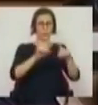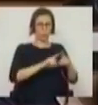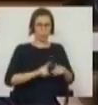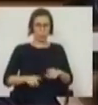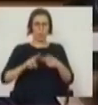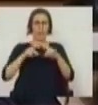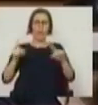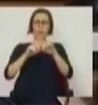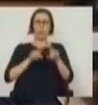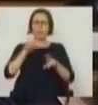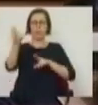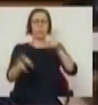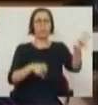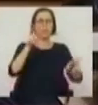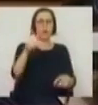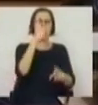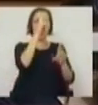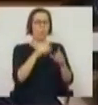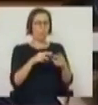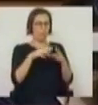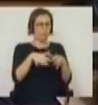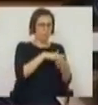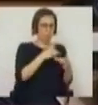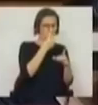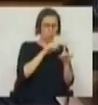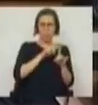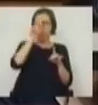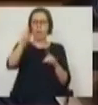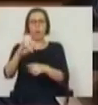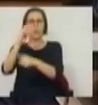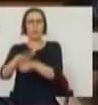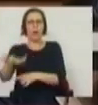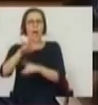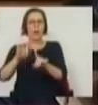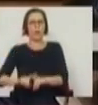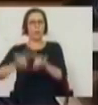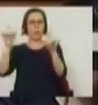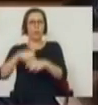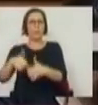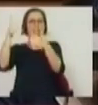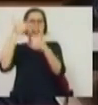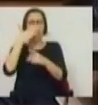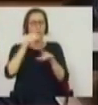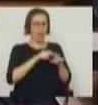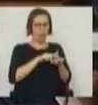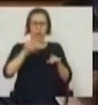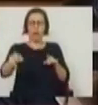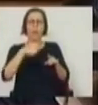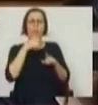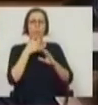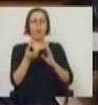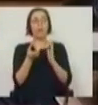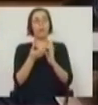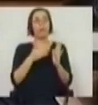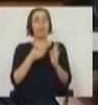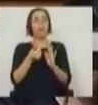intermunicipais diferentes ou entre uma comunidade intermunicipal e uma área metropolitana. Os despachos a